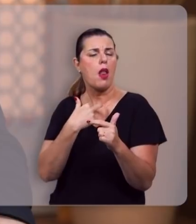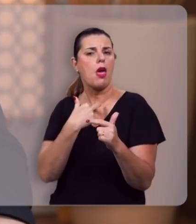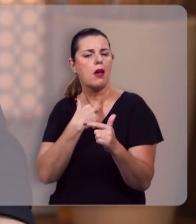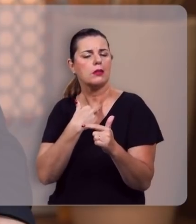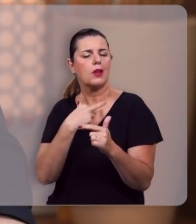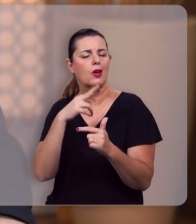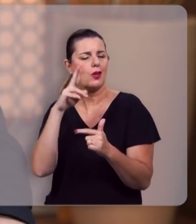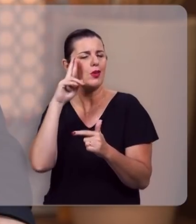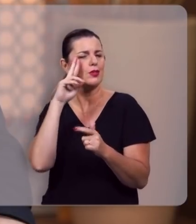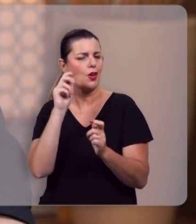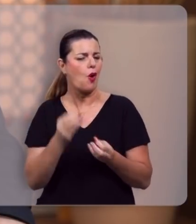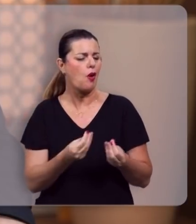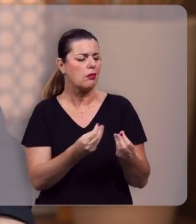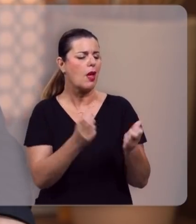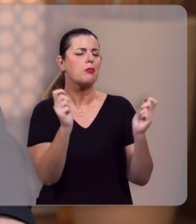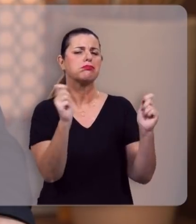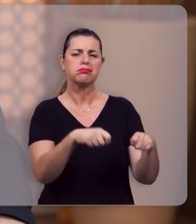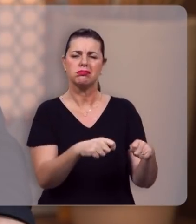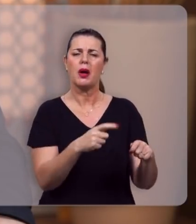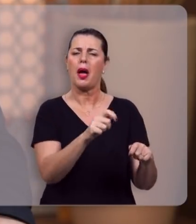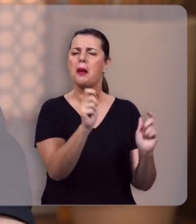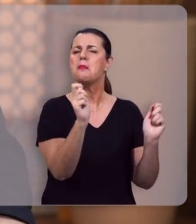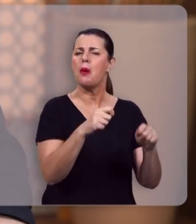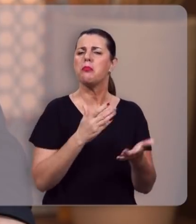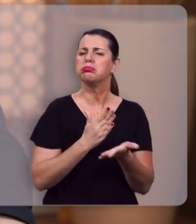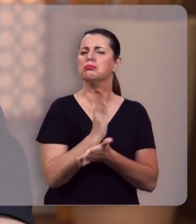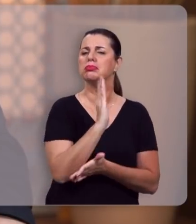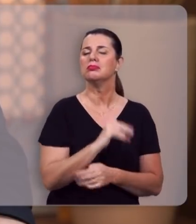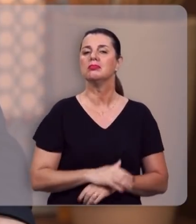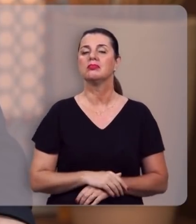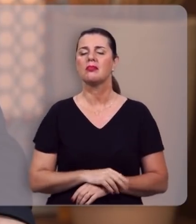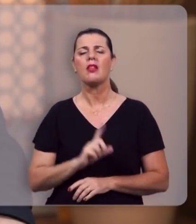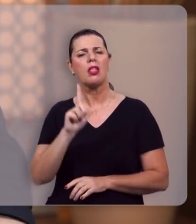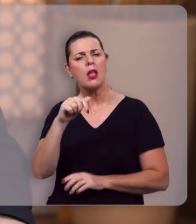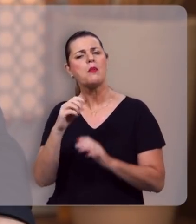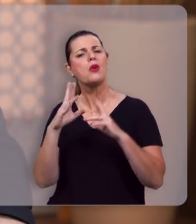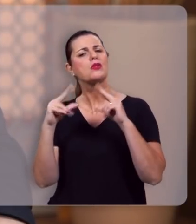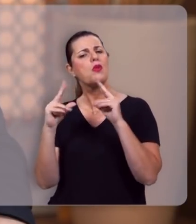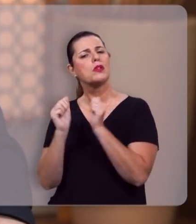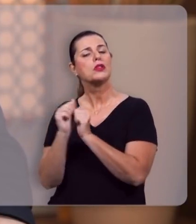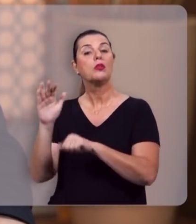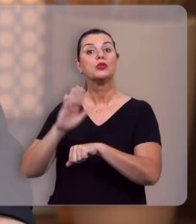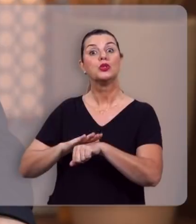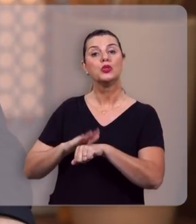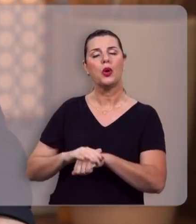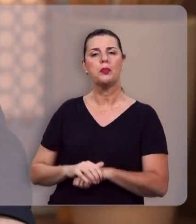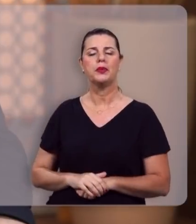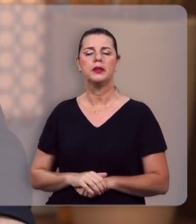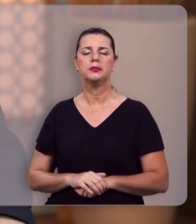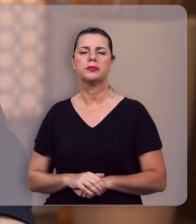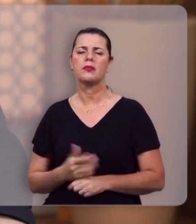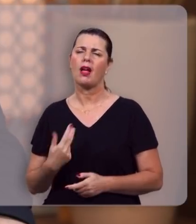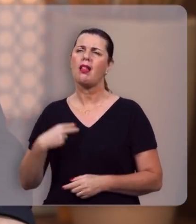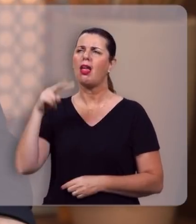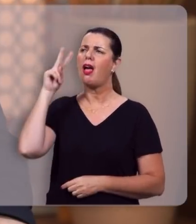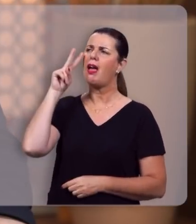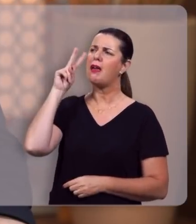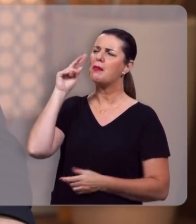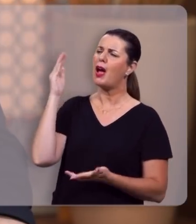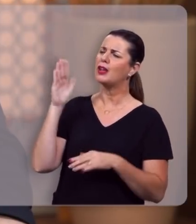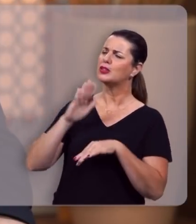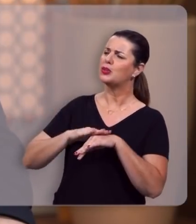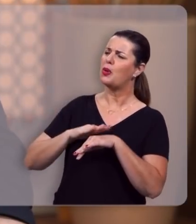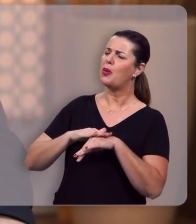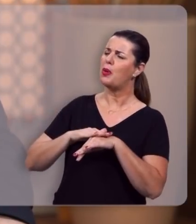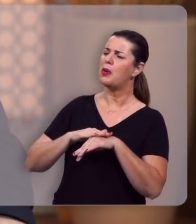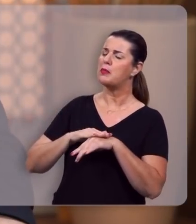suportar. E o Senhor a capacitou e ela suportou. E depois nós conversamos sobre isso. E ao ouvi-lo falar e lembrar dessa